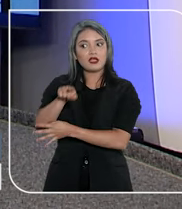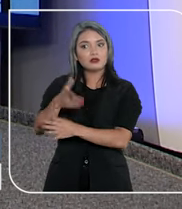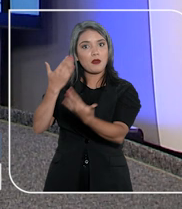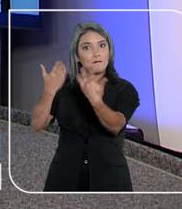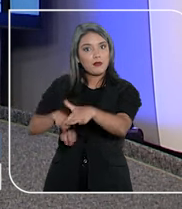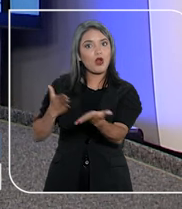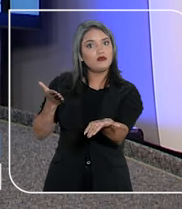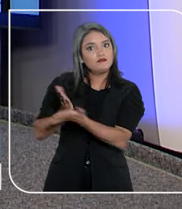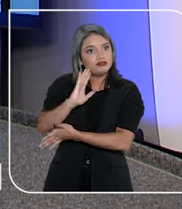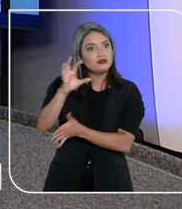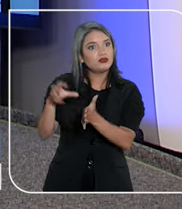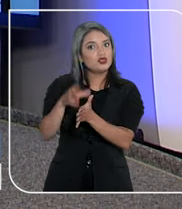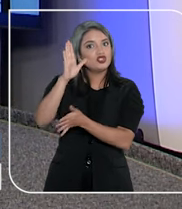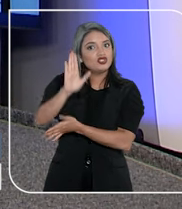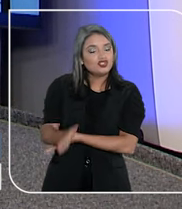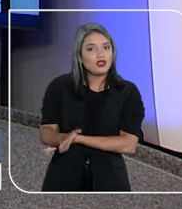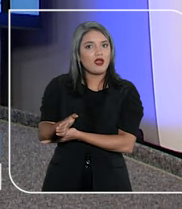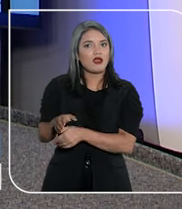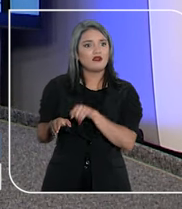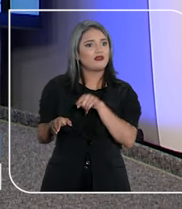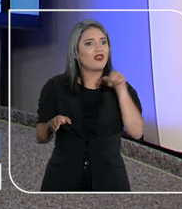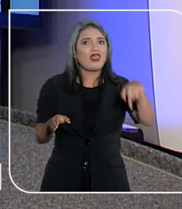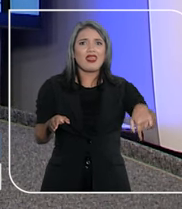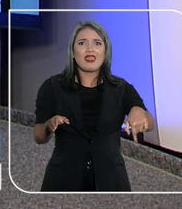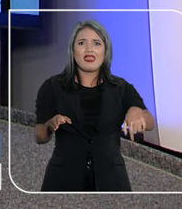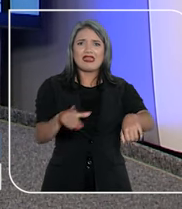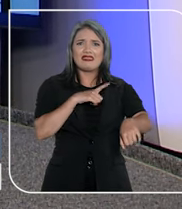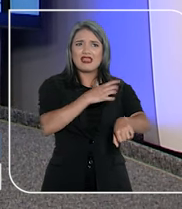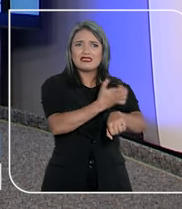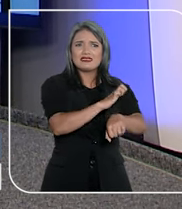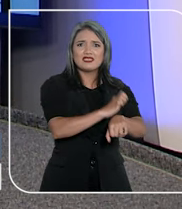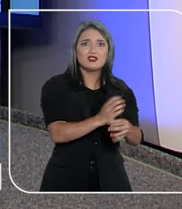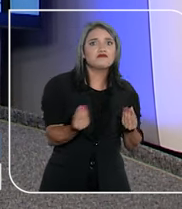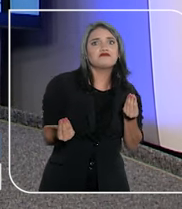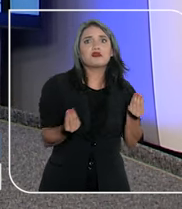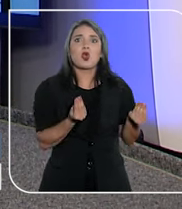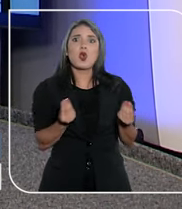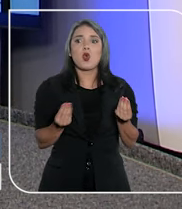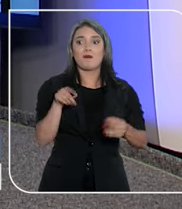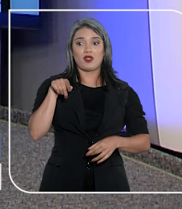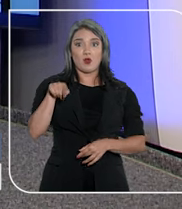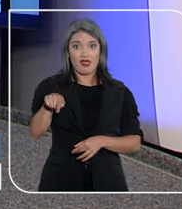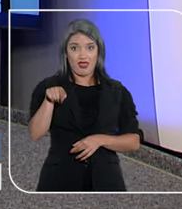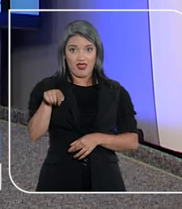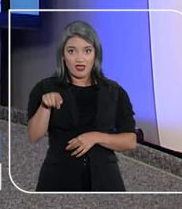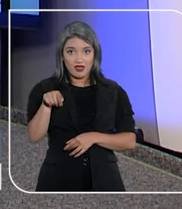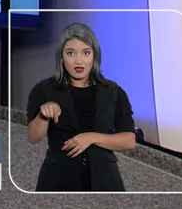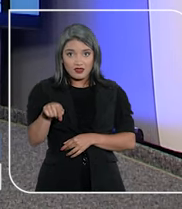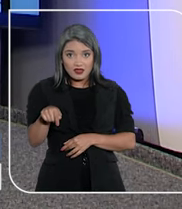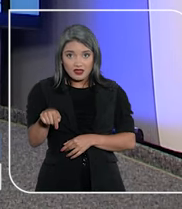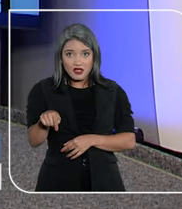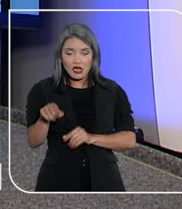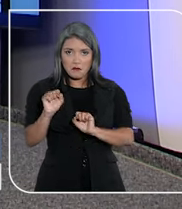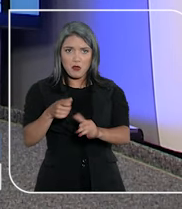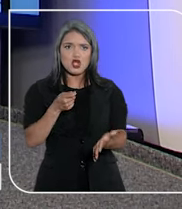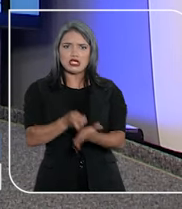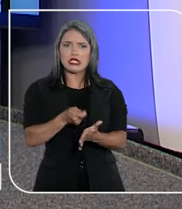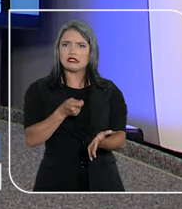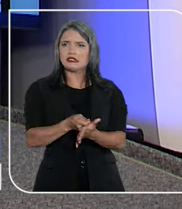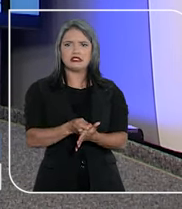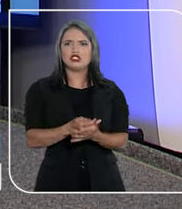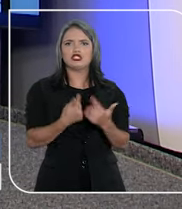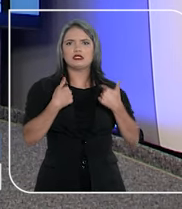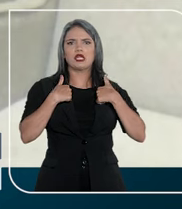lugar, e aí, o que tem que ser feito? Qual a legalidade de esse candidato do cadastro de reserva exigir